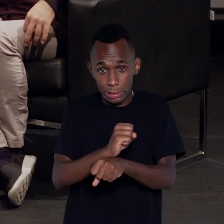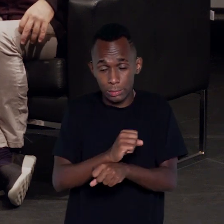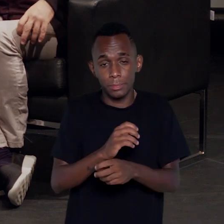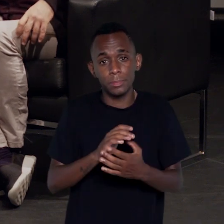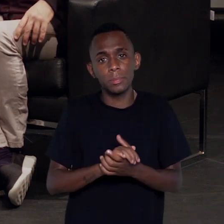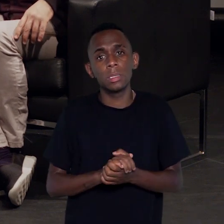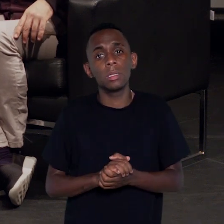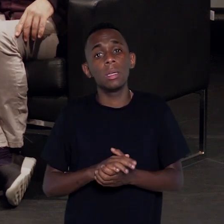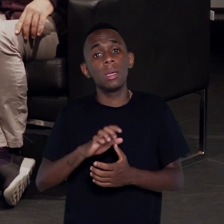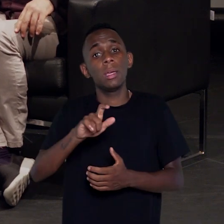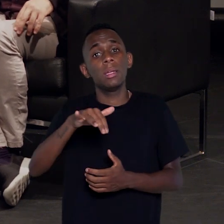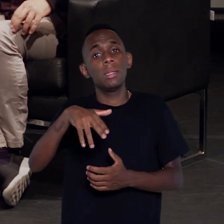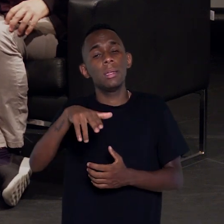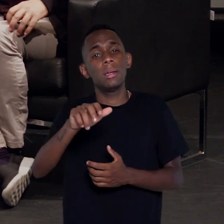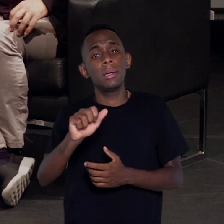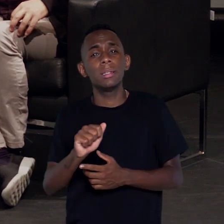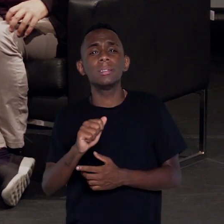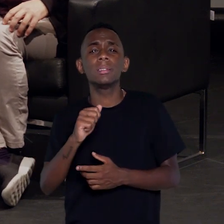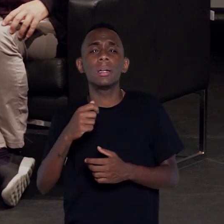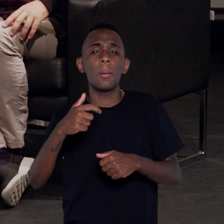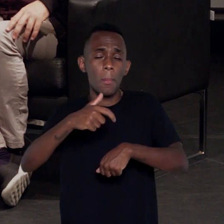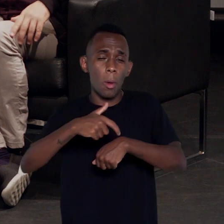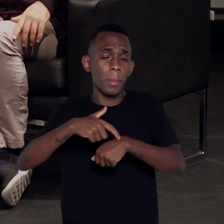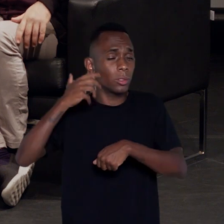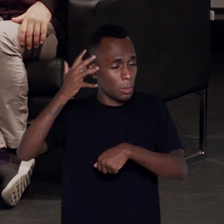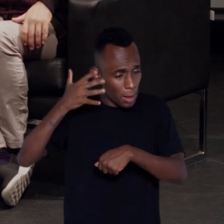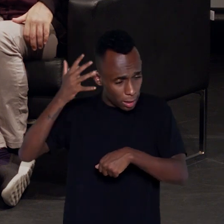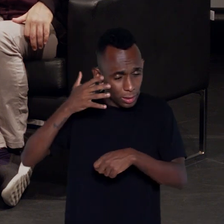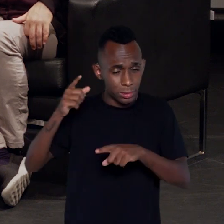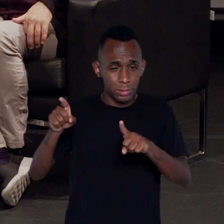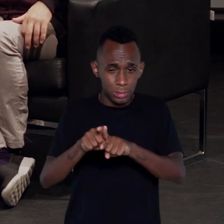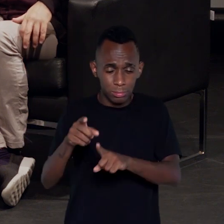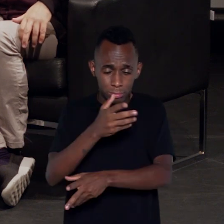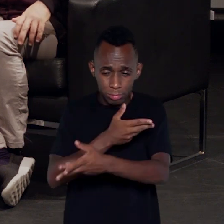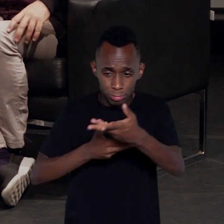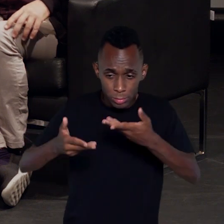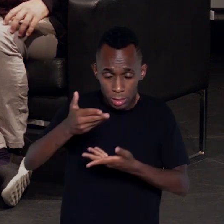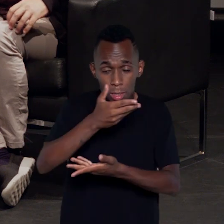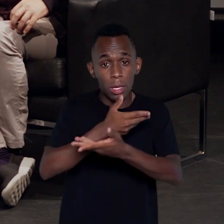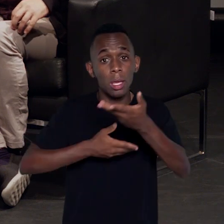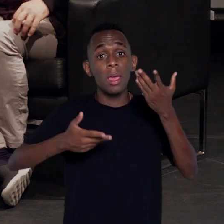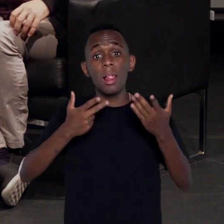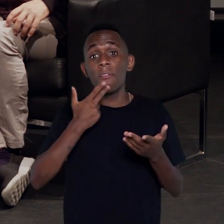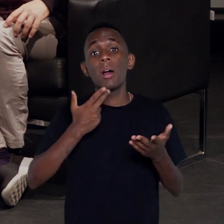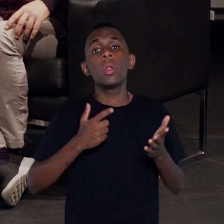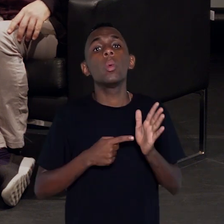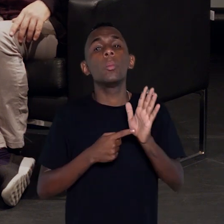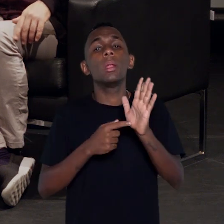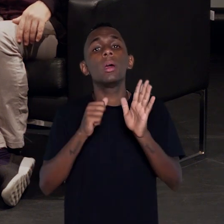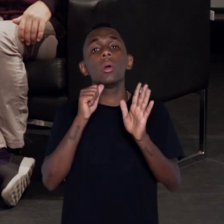Alves Cruz, quando estava aqui, ela começou a falar do Cais do Valongo, e, no meio da conversa, ela revelou